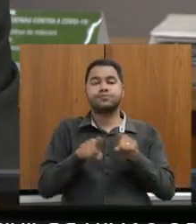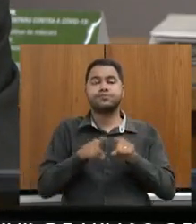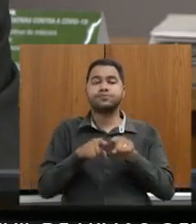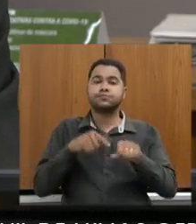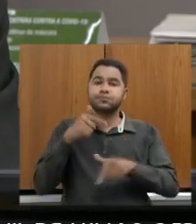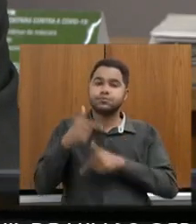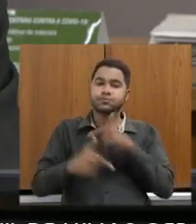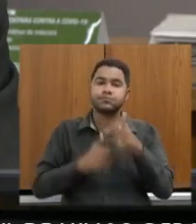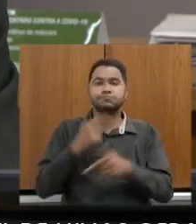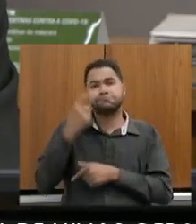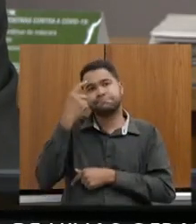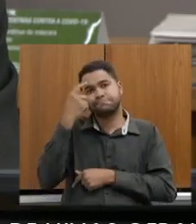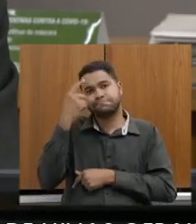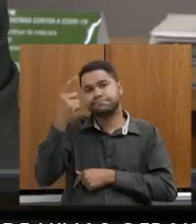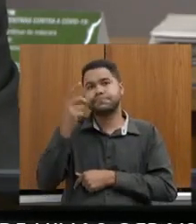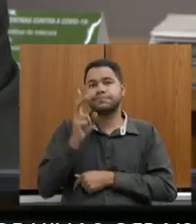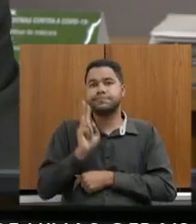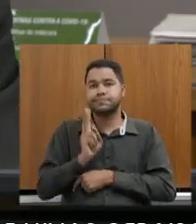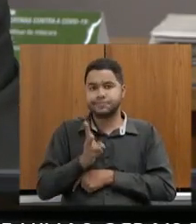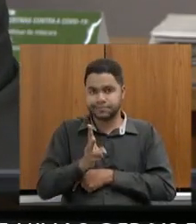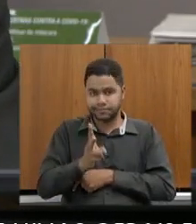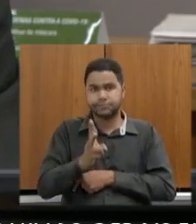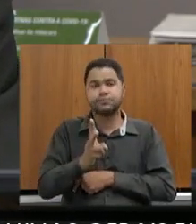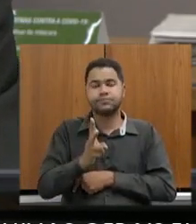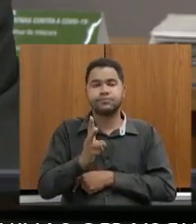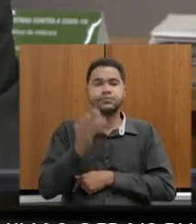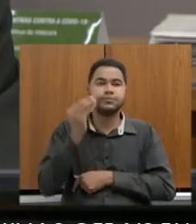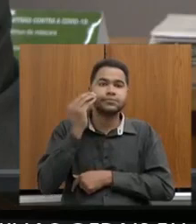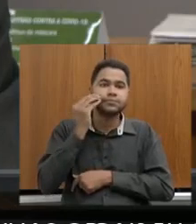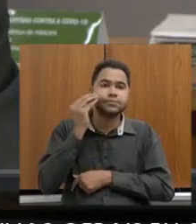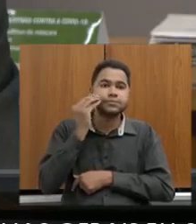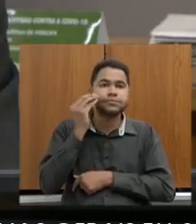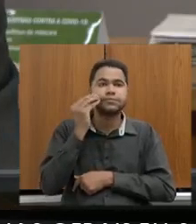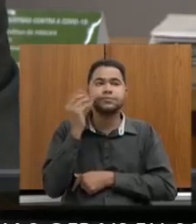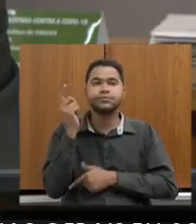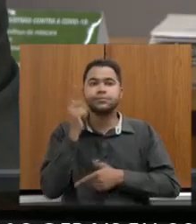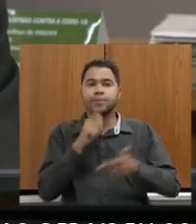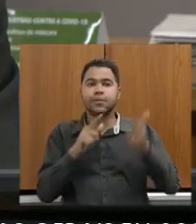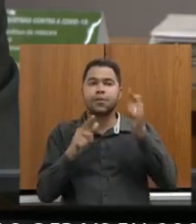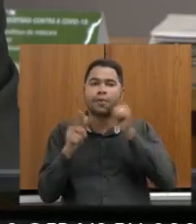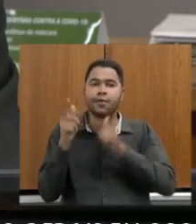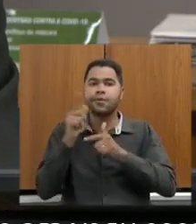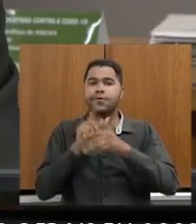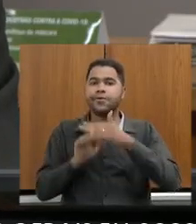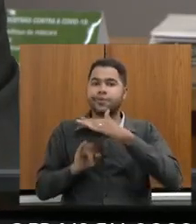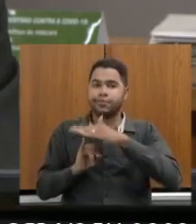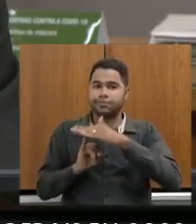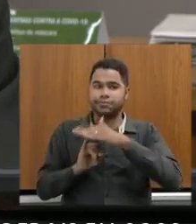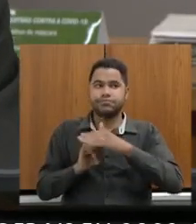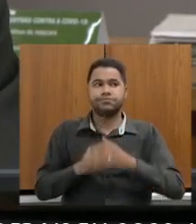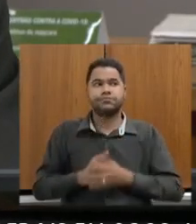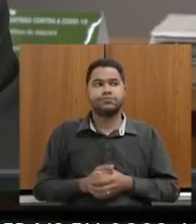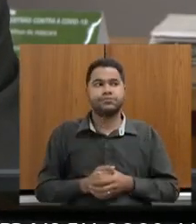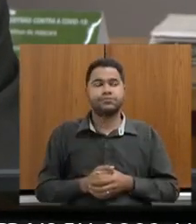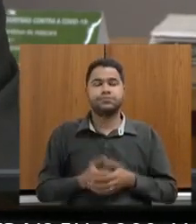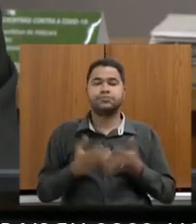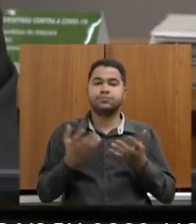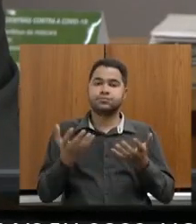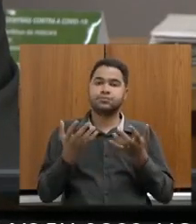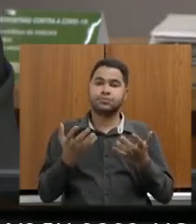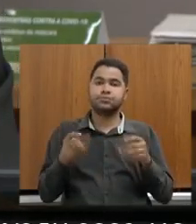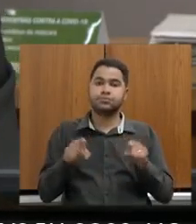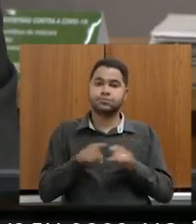trabalhar com a ideia de Sempre buscar conquistas para a instituição eu quero